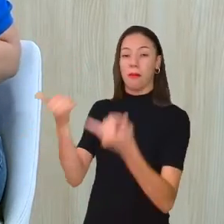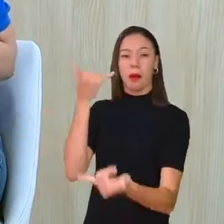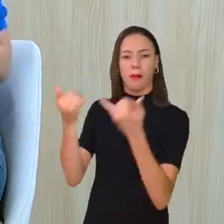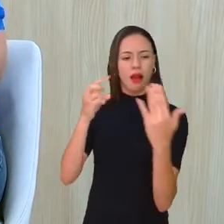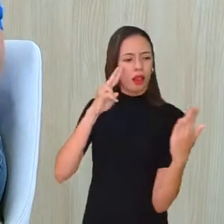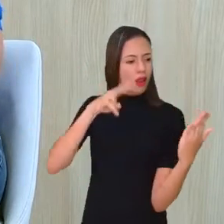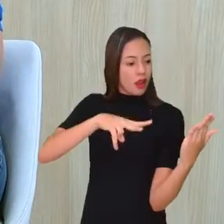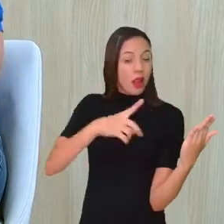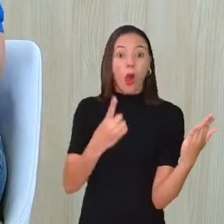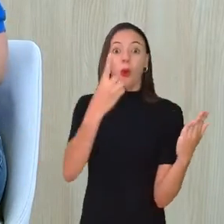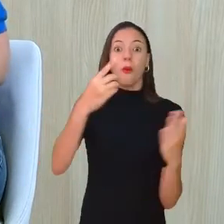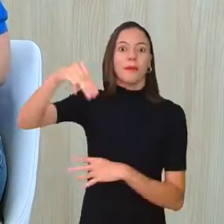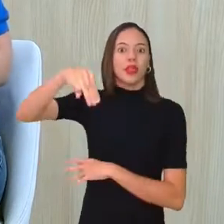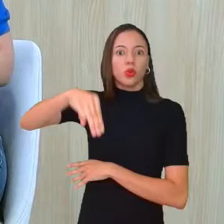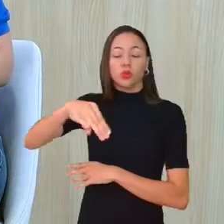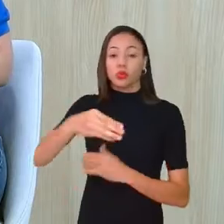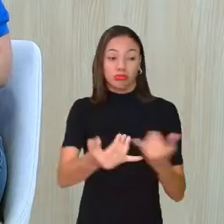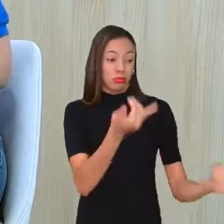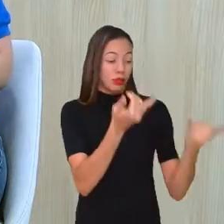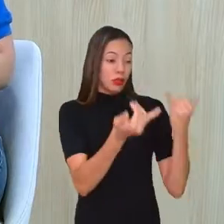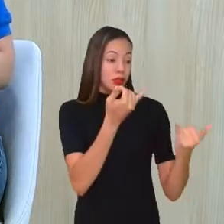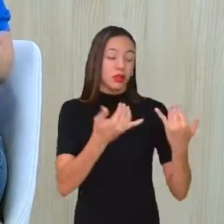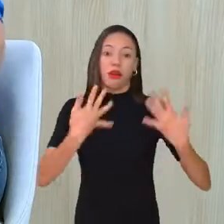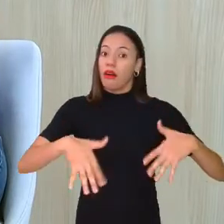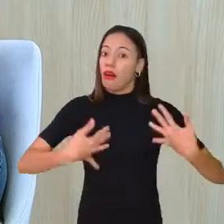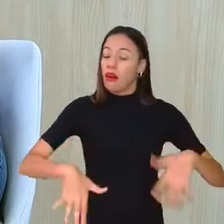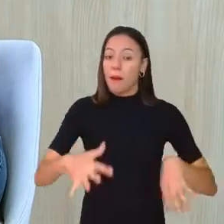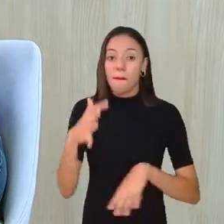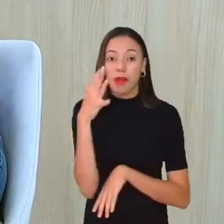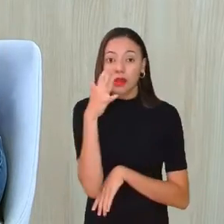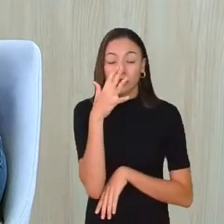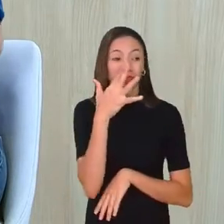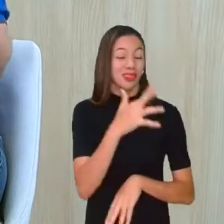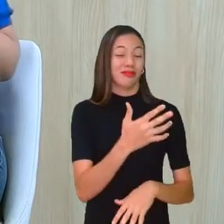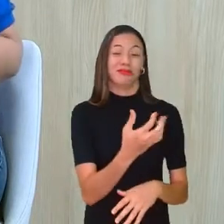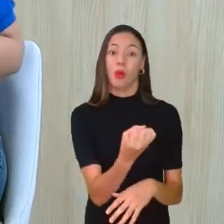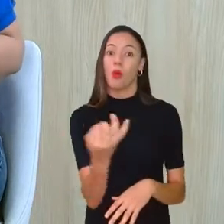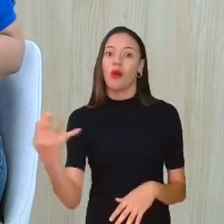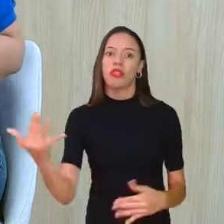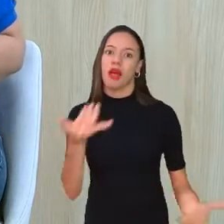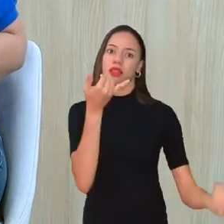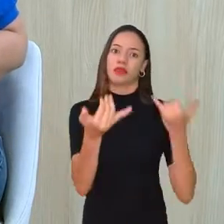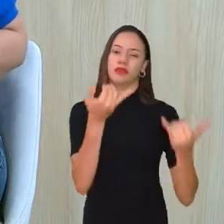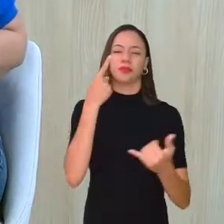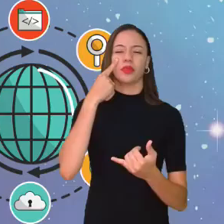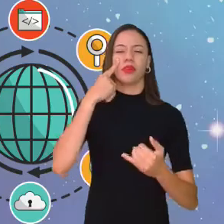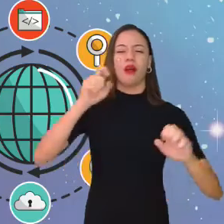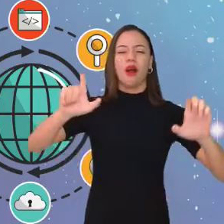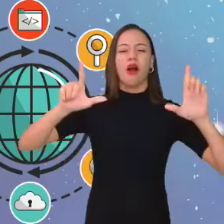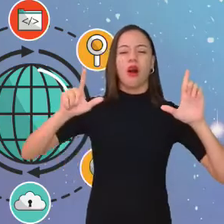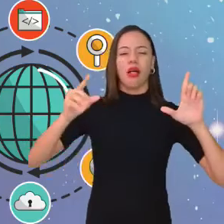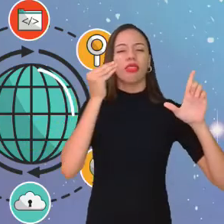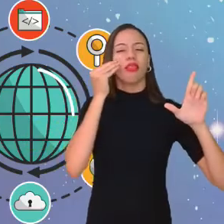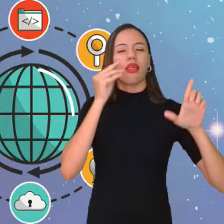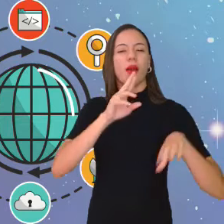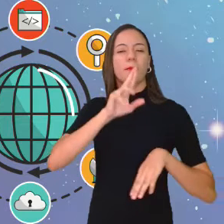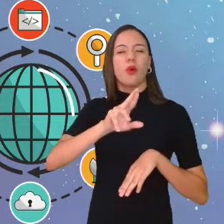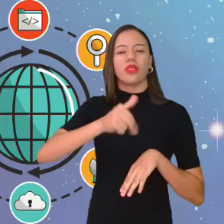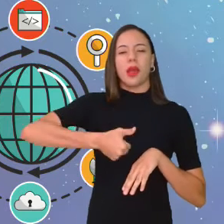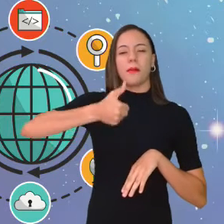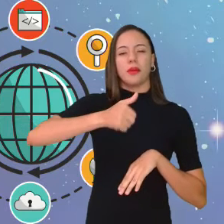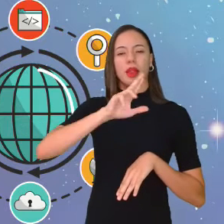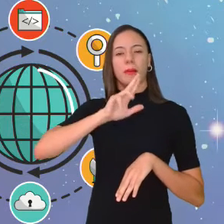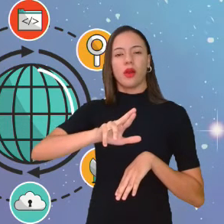tu em um minuto, então é impressionante assim, a quantidade de coisas. Vamos dar uma olhadinha na tela aqui para a gente responder essa pergunta inicial, né? O que é